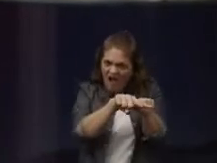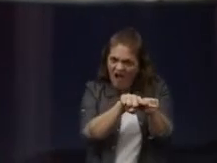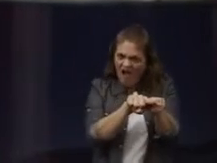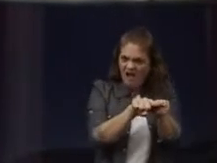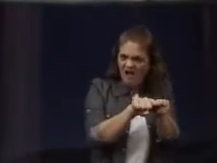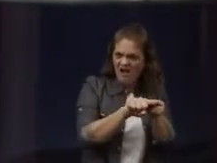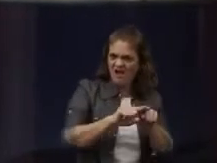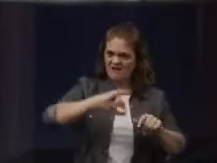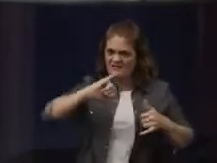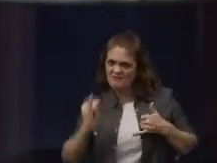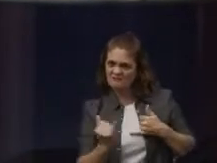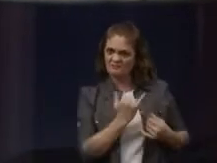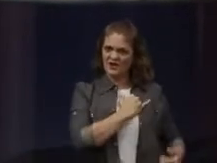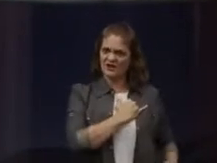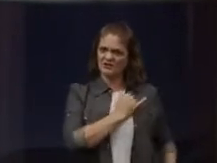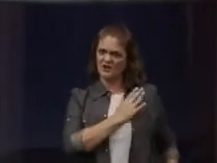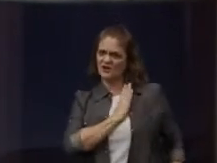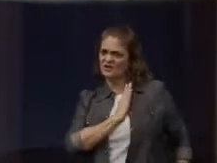perdoe